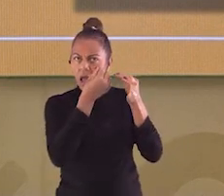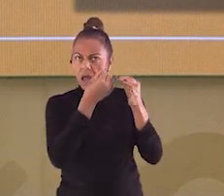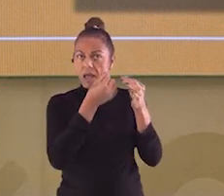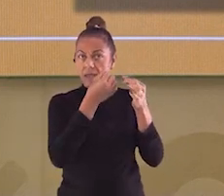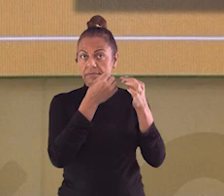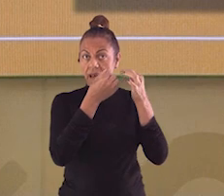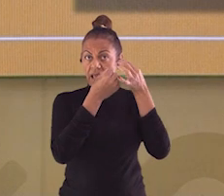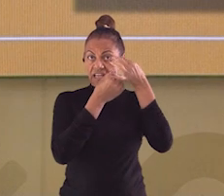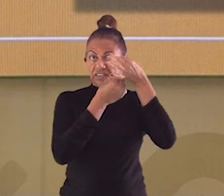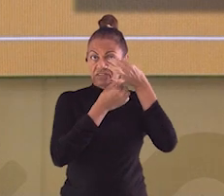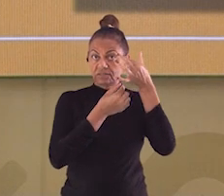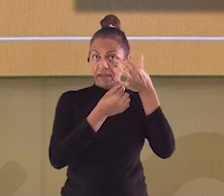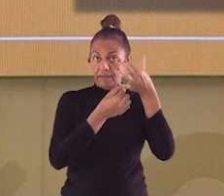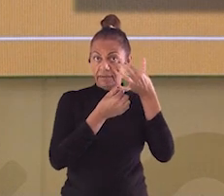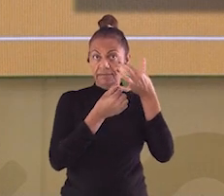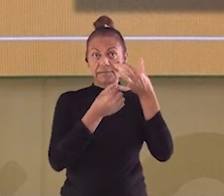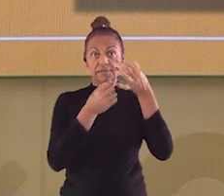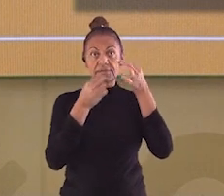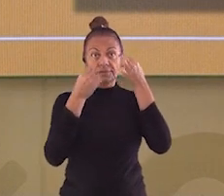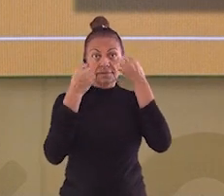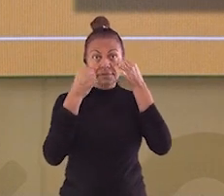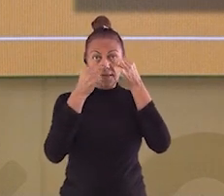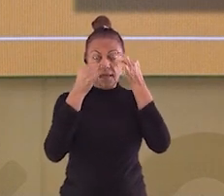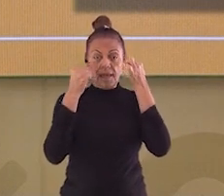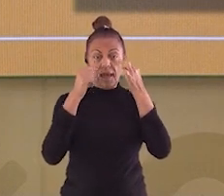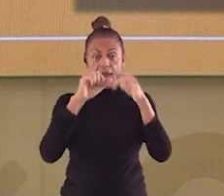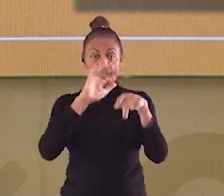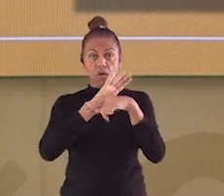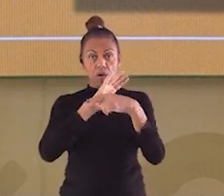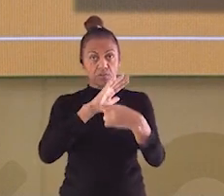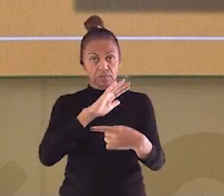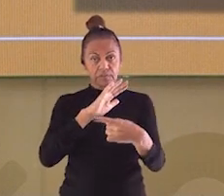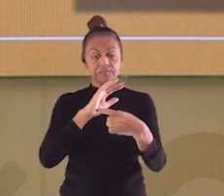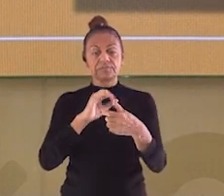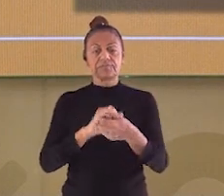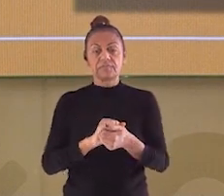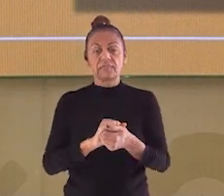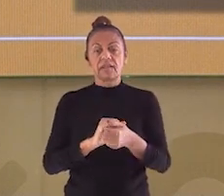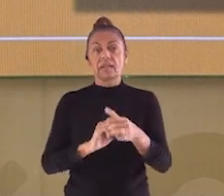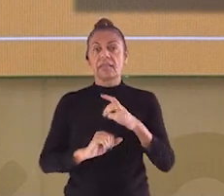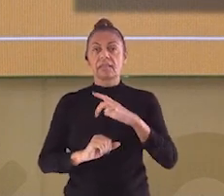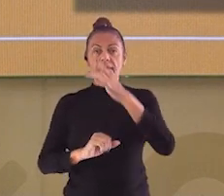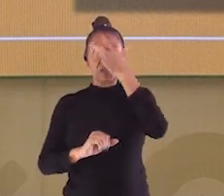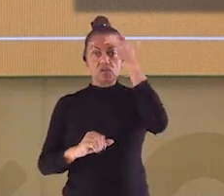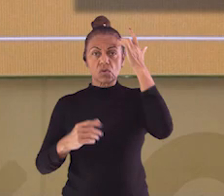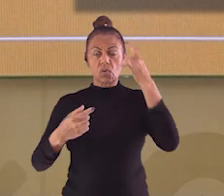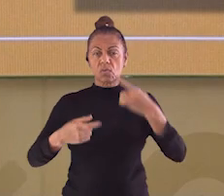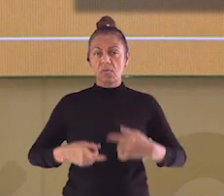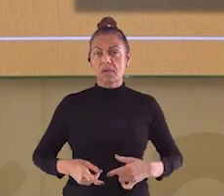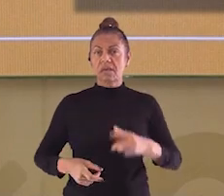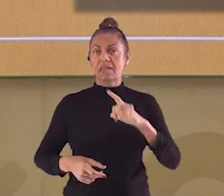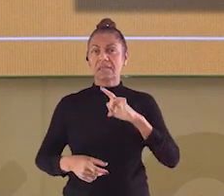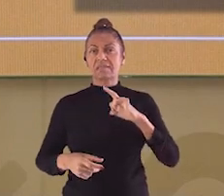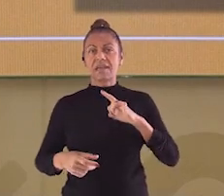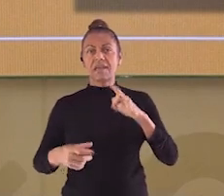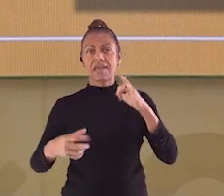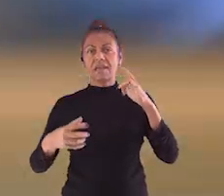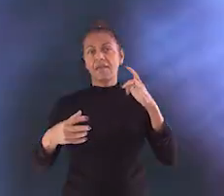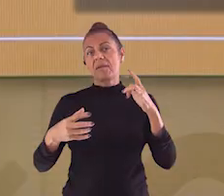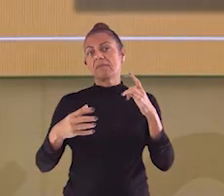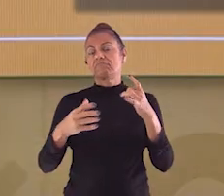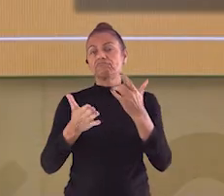não é mesmo? E você sabia que o olho humano é formado por diferentes partes? Então vamos